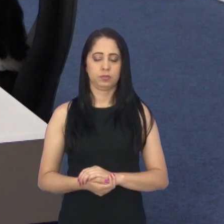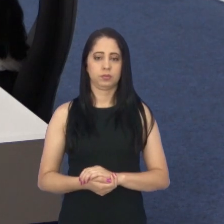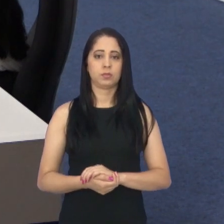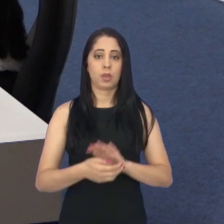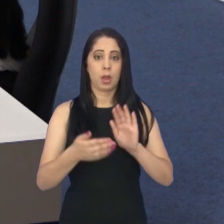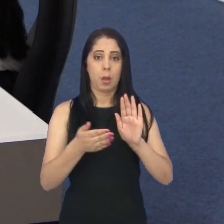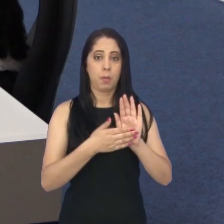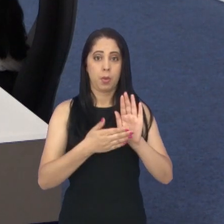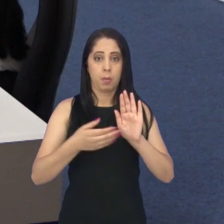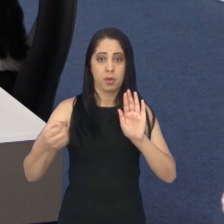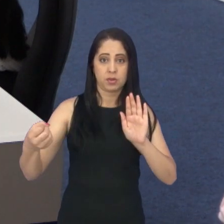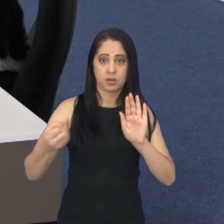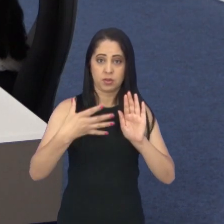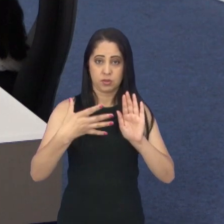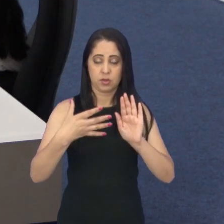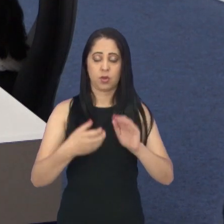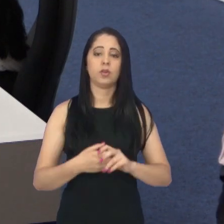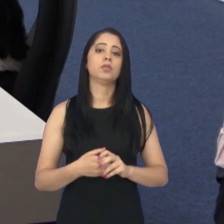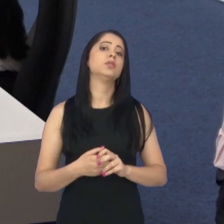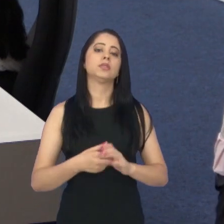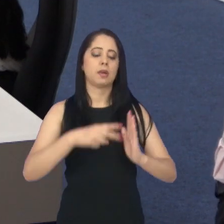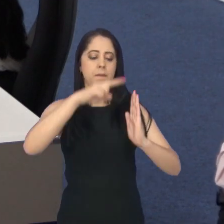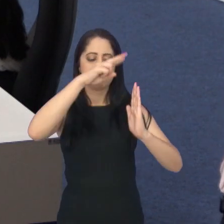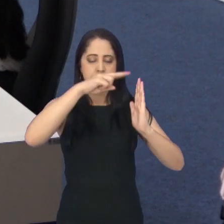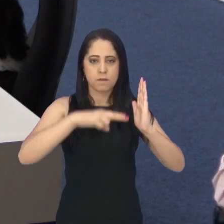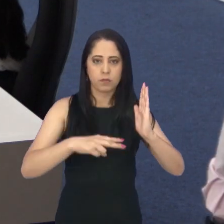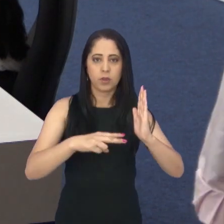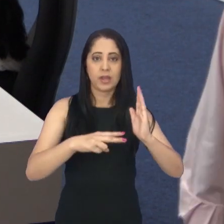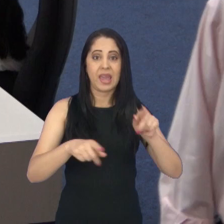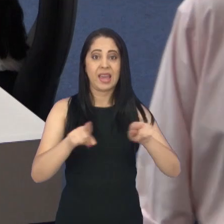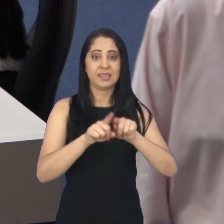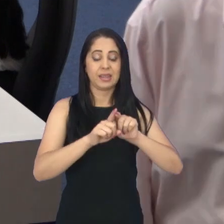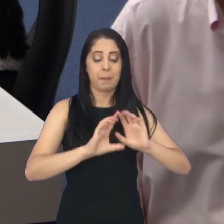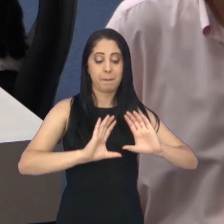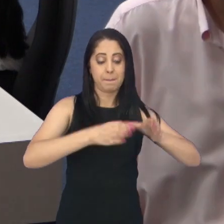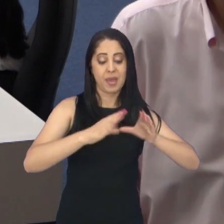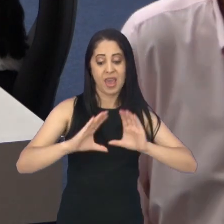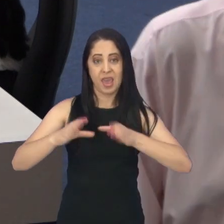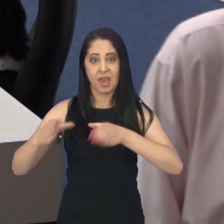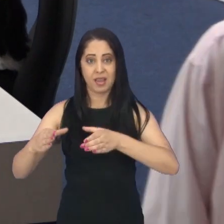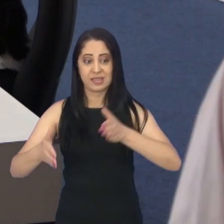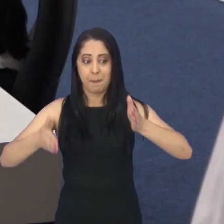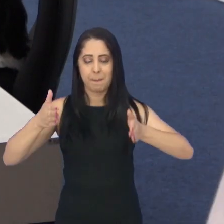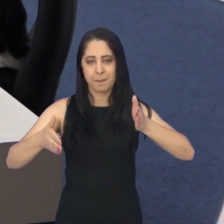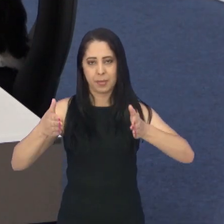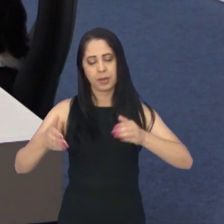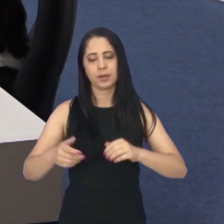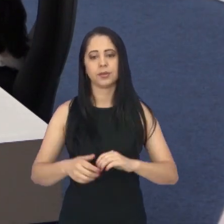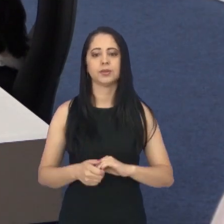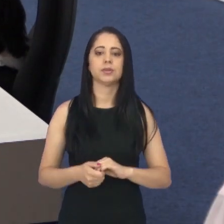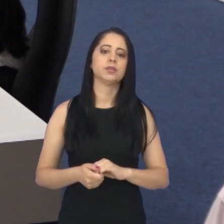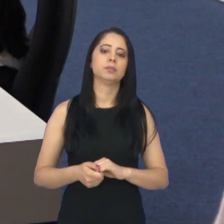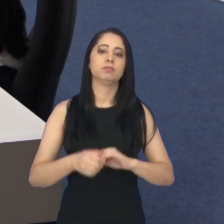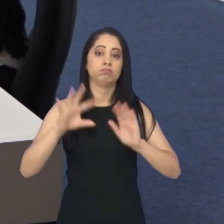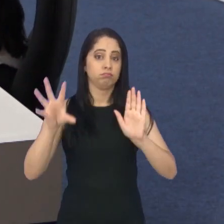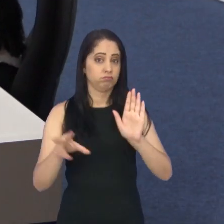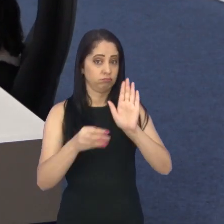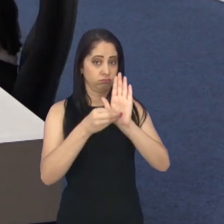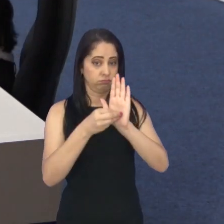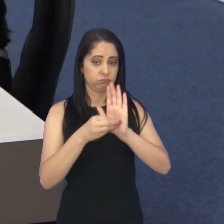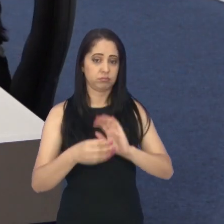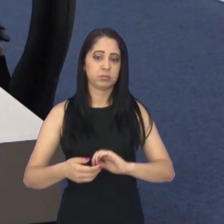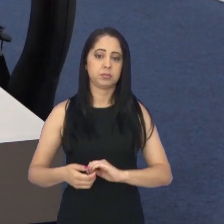Proposituras novas a serem lidas, designação às comissões permanentes, fixação dos respectivos